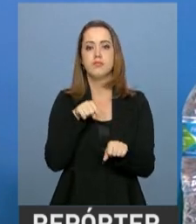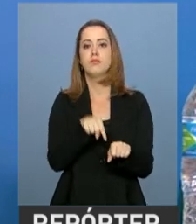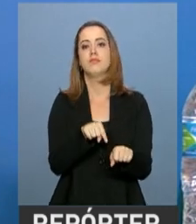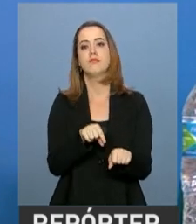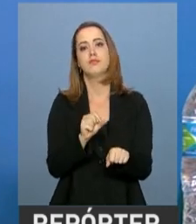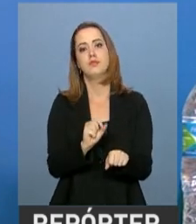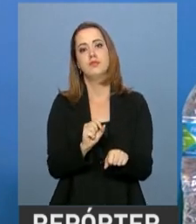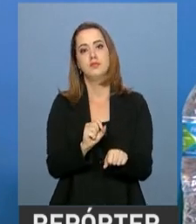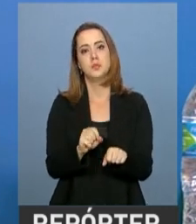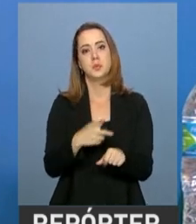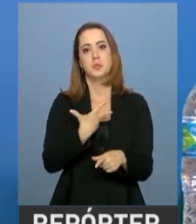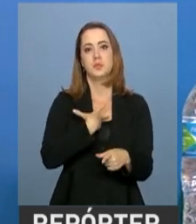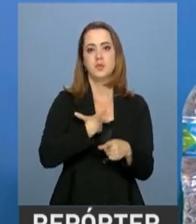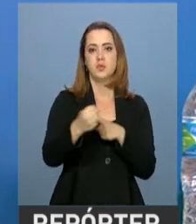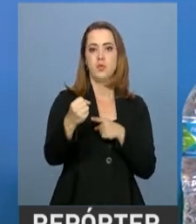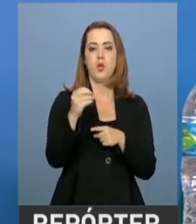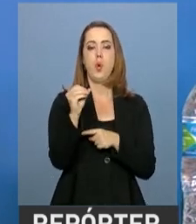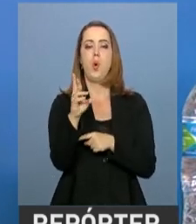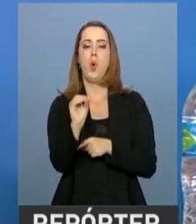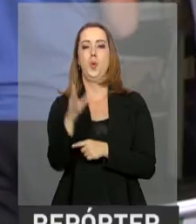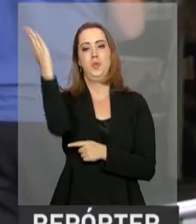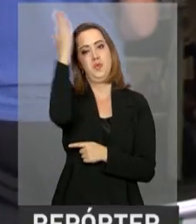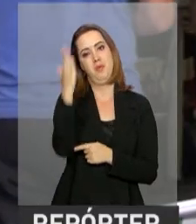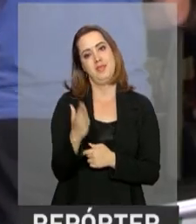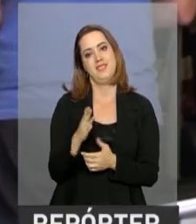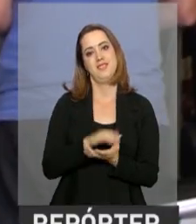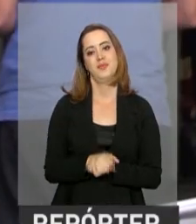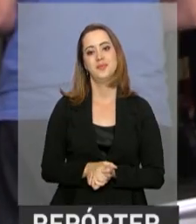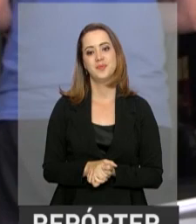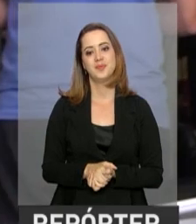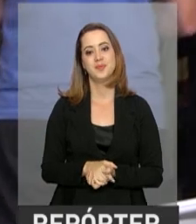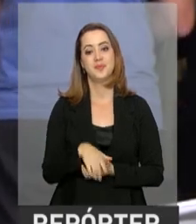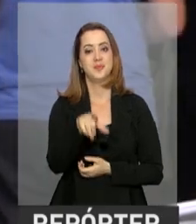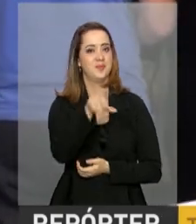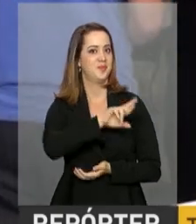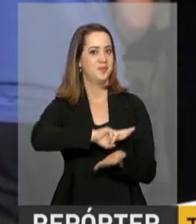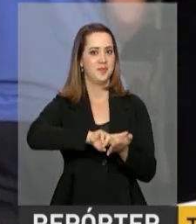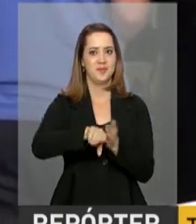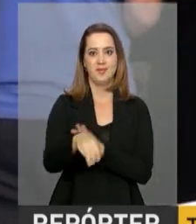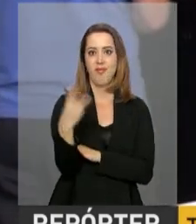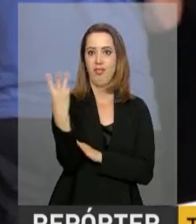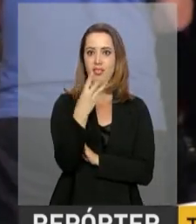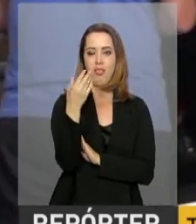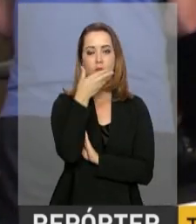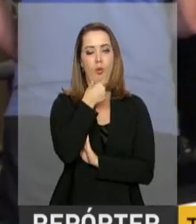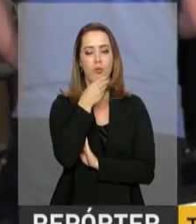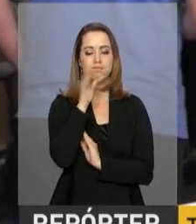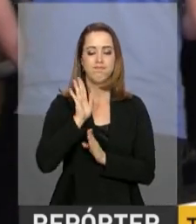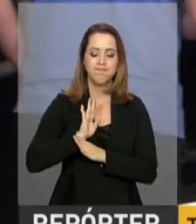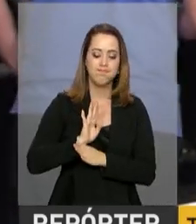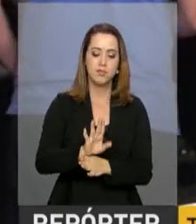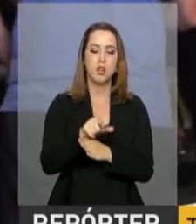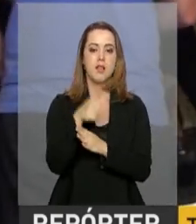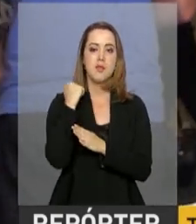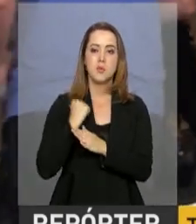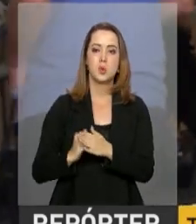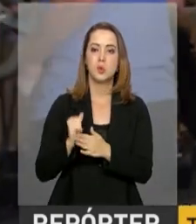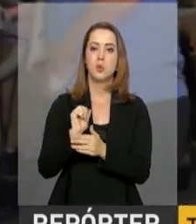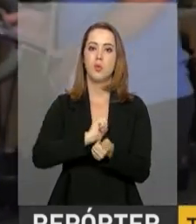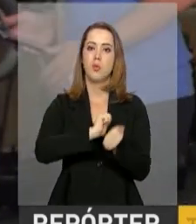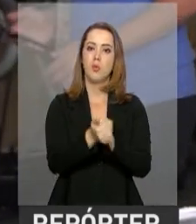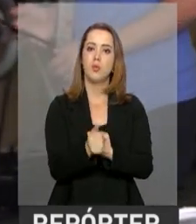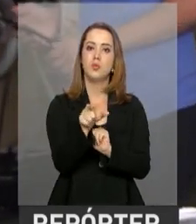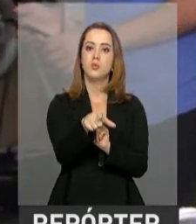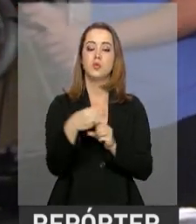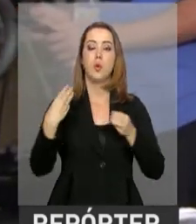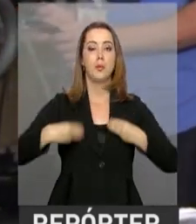para conseguir uma medalha de ouro pro Brasil Rodrigo Fábio e Israel são apoiados pelo bolsa atleta o patrocínio do